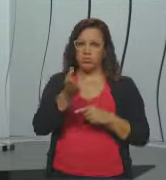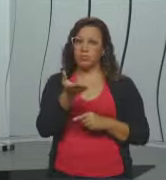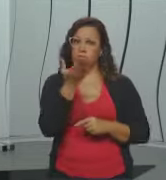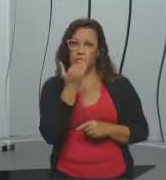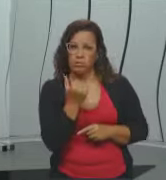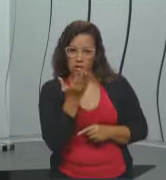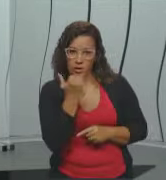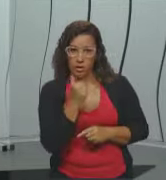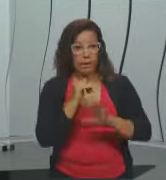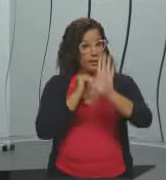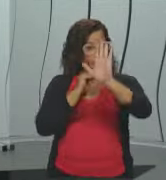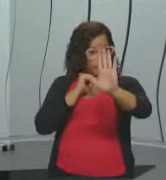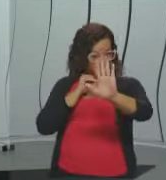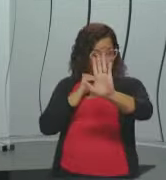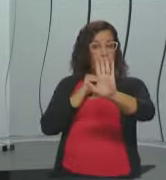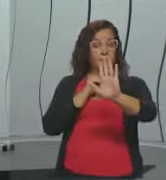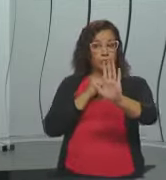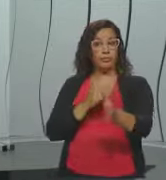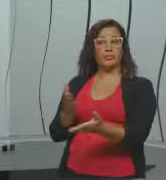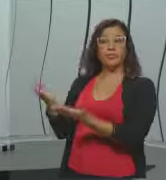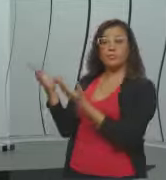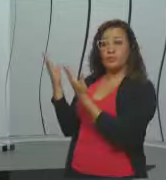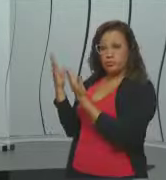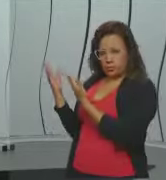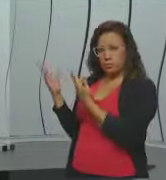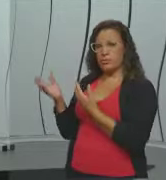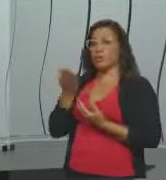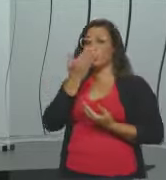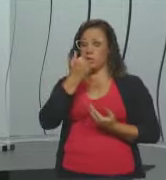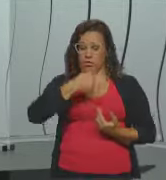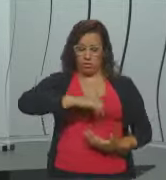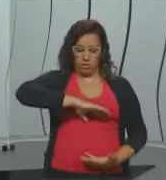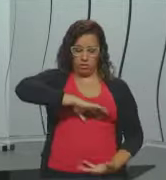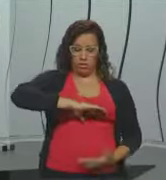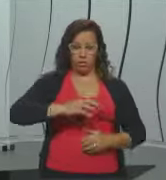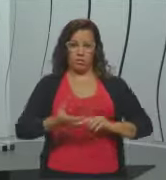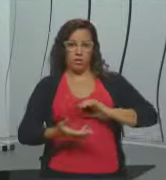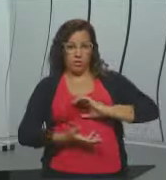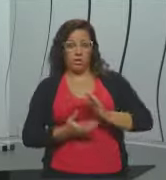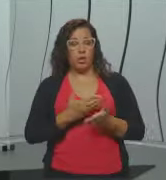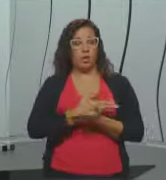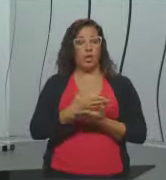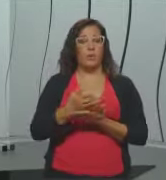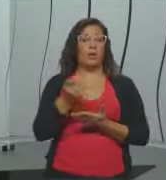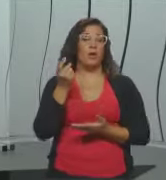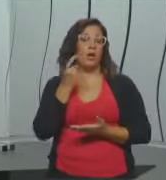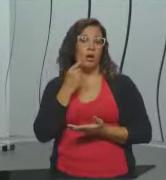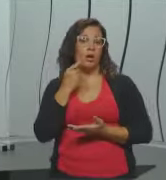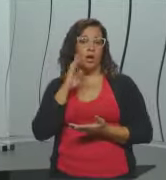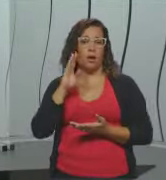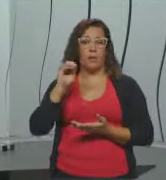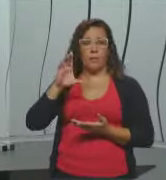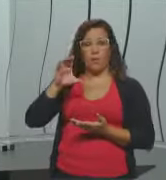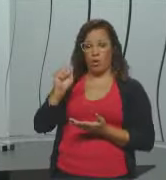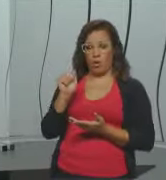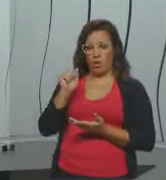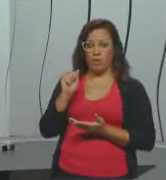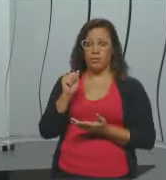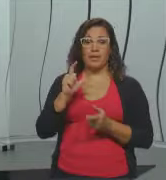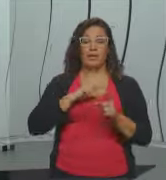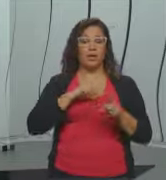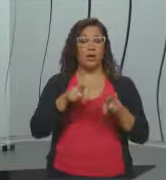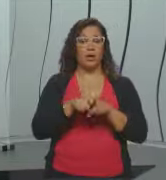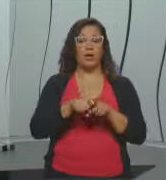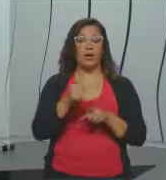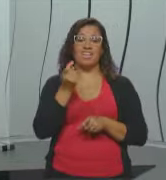alimento. Mas aqui, considerando apenas o sistema digestório, nós vamos dizer que a digestão começa na boca. Na boca nós temos os